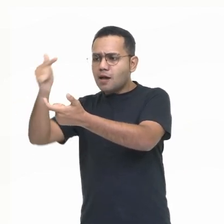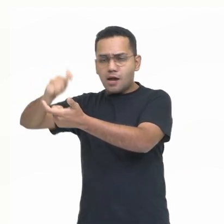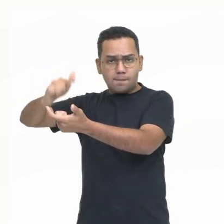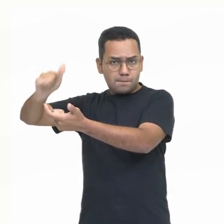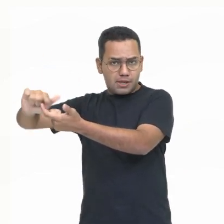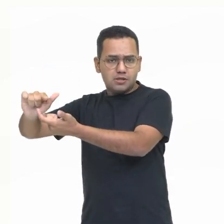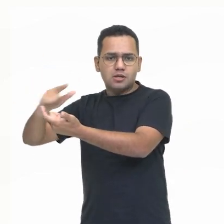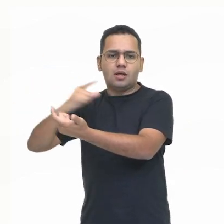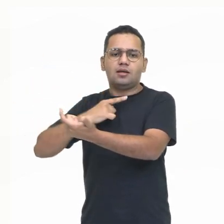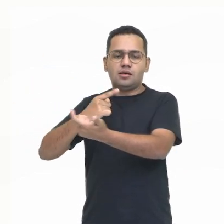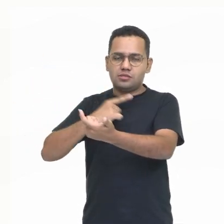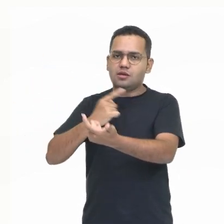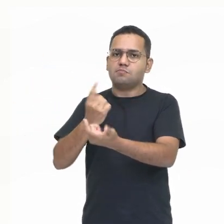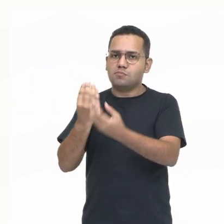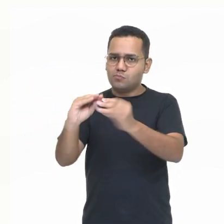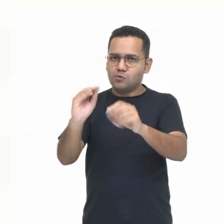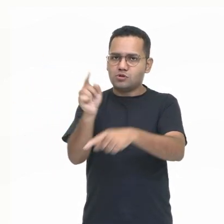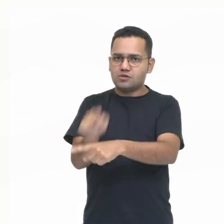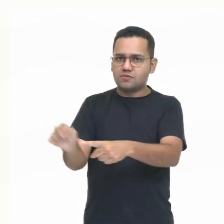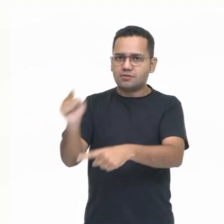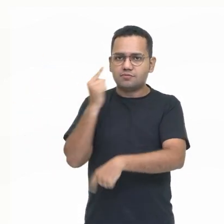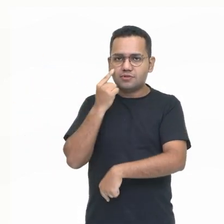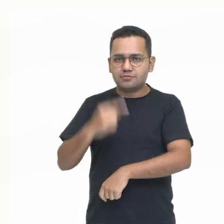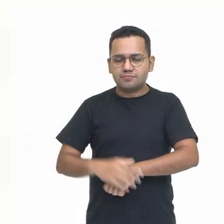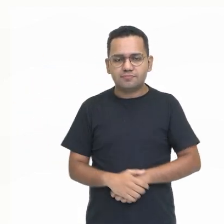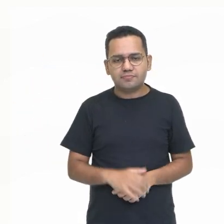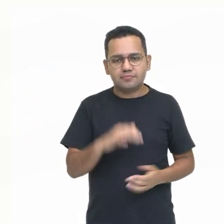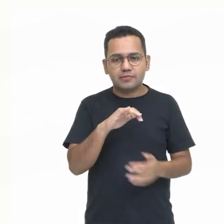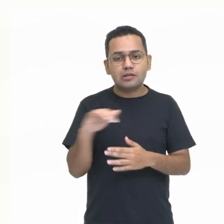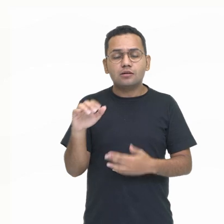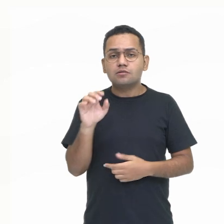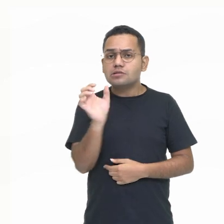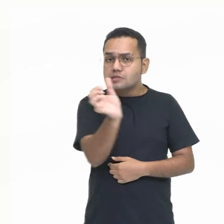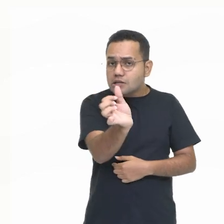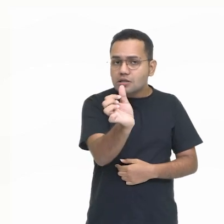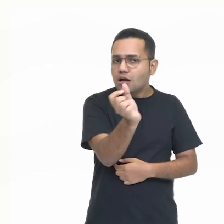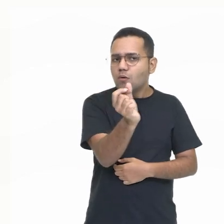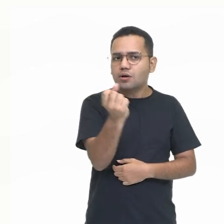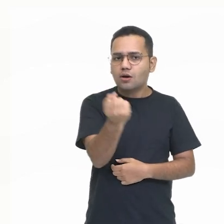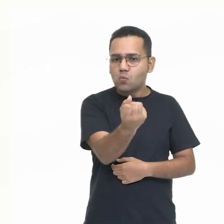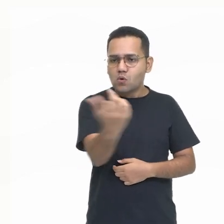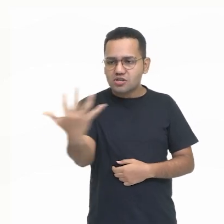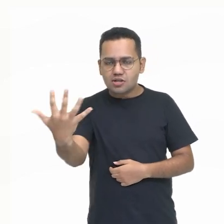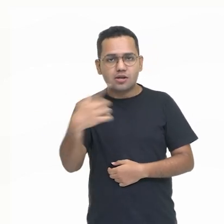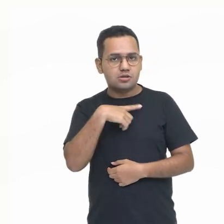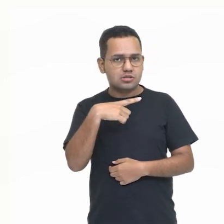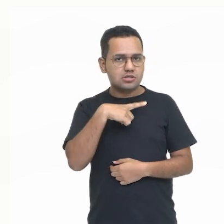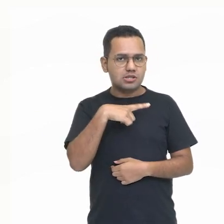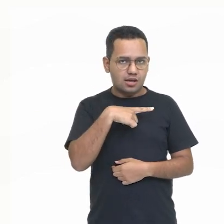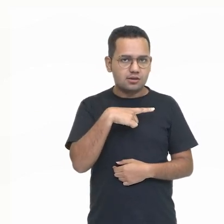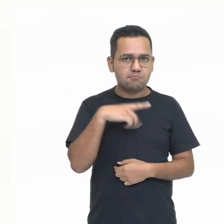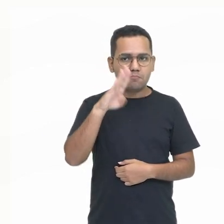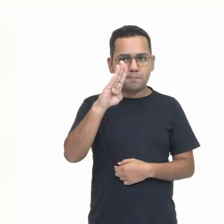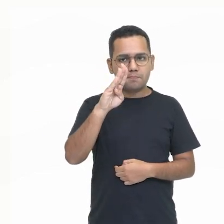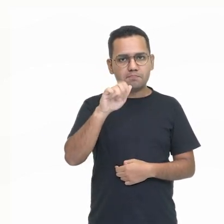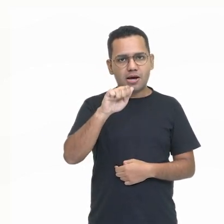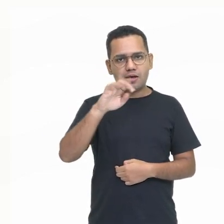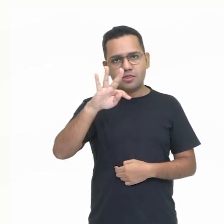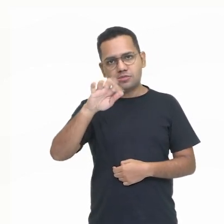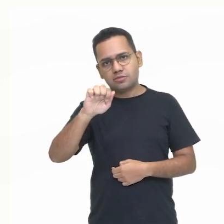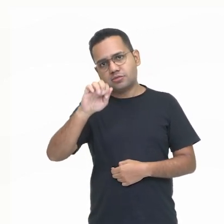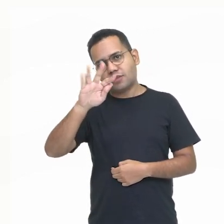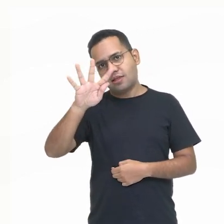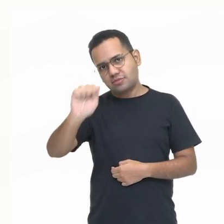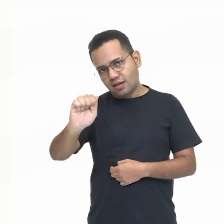uma divisão, olha só. Então P6, né, que é a quantidade de letras que nós temos na palavra